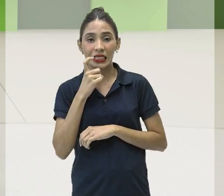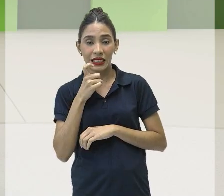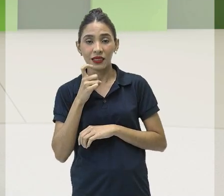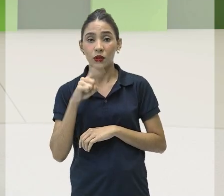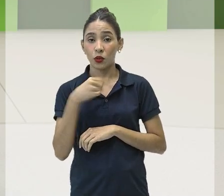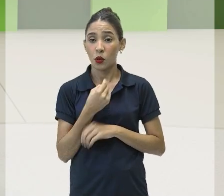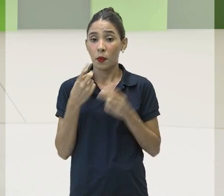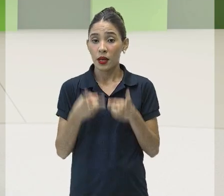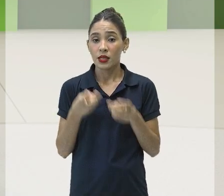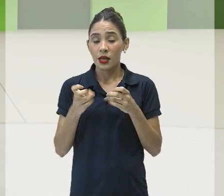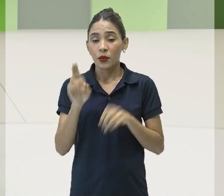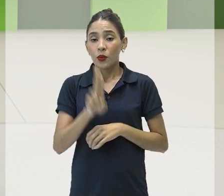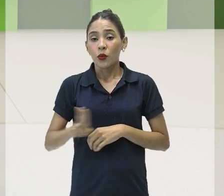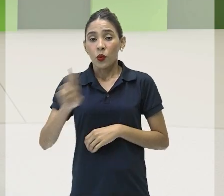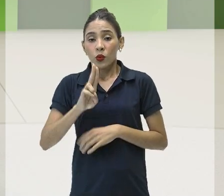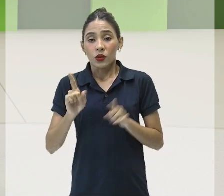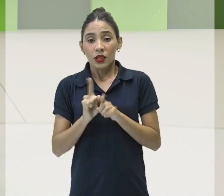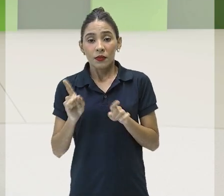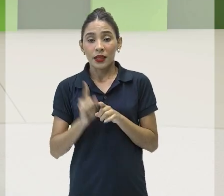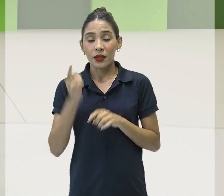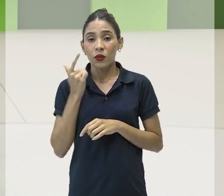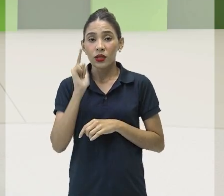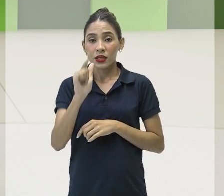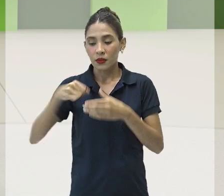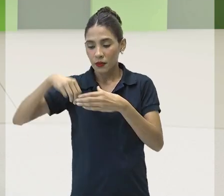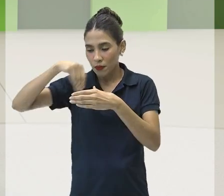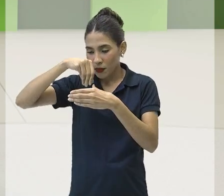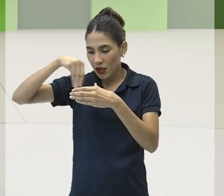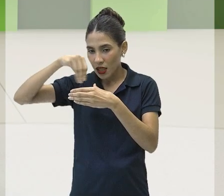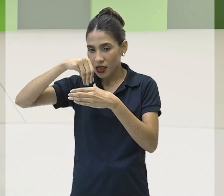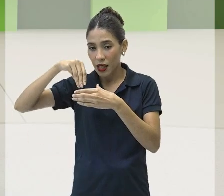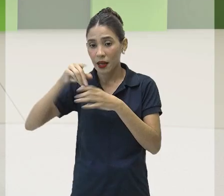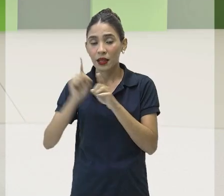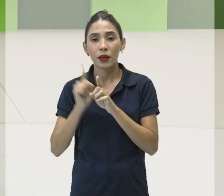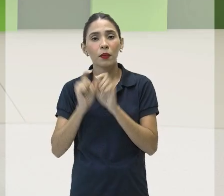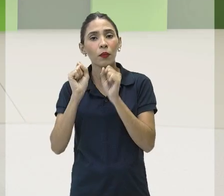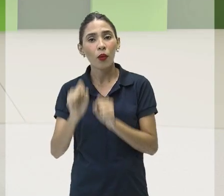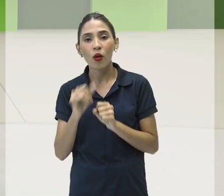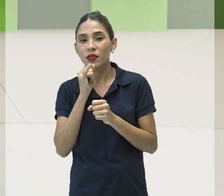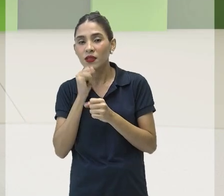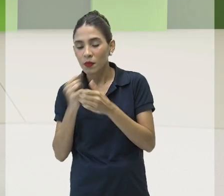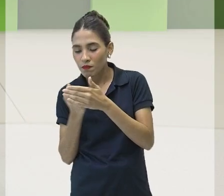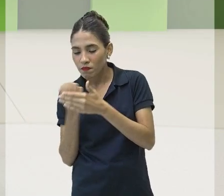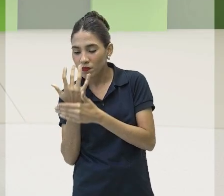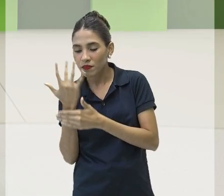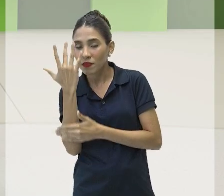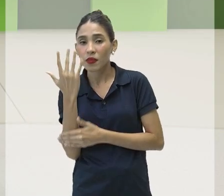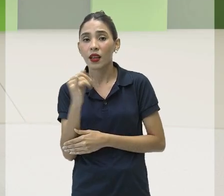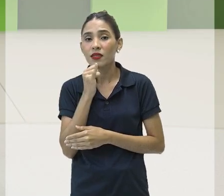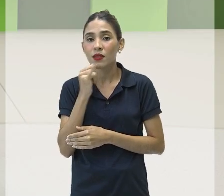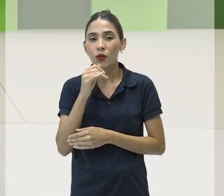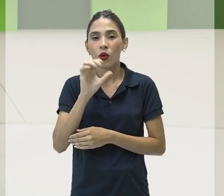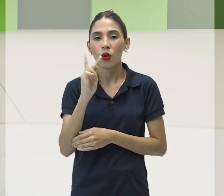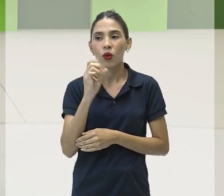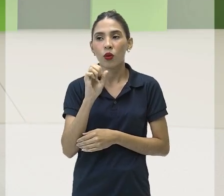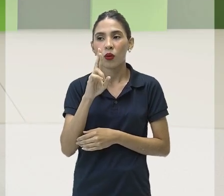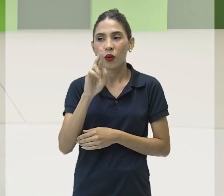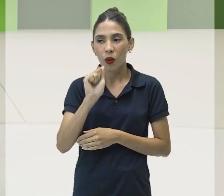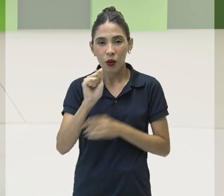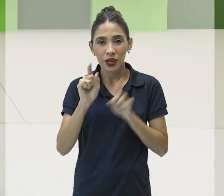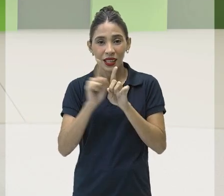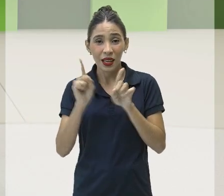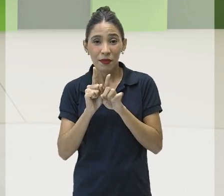aqui ao lado, ó, a reutilização para plantar, né? Pode colocar ali um cheiro verde, né? Bora fazer uma hortinha ali na